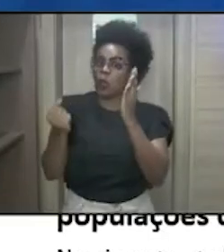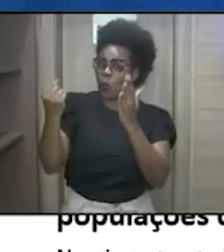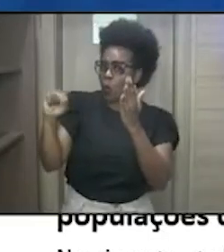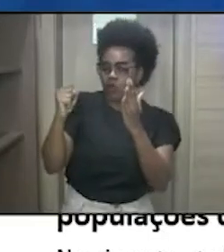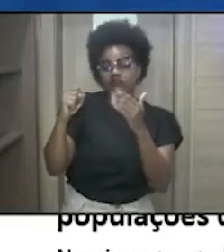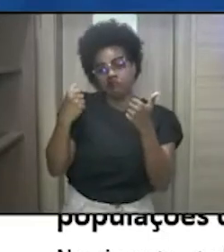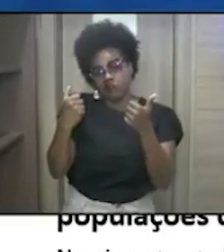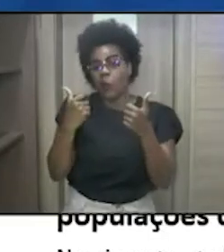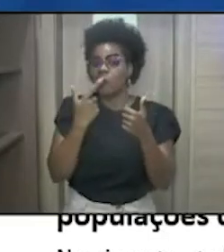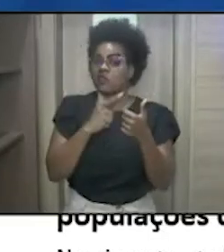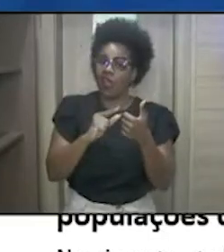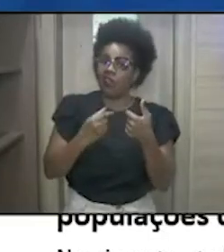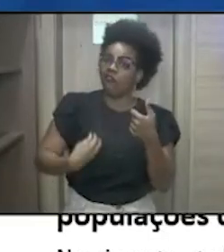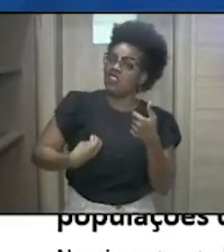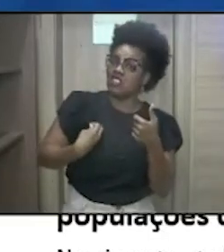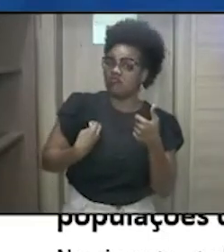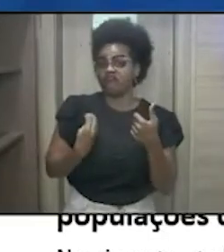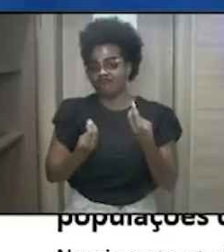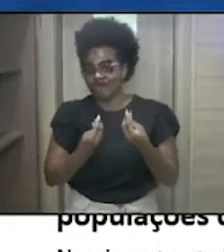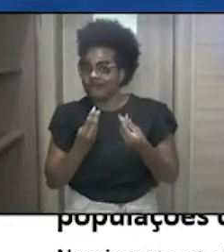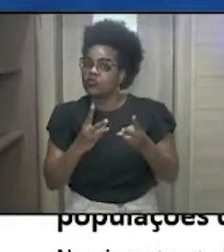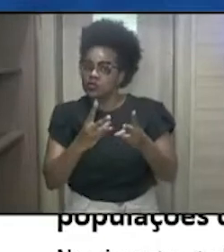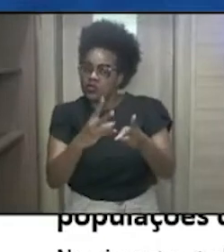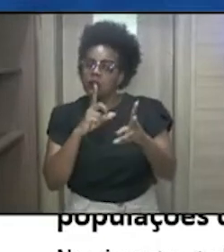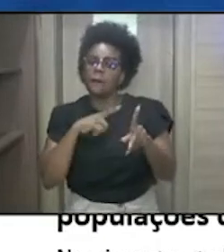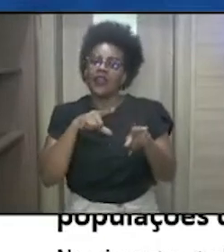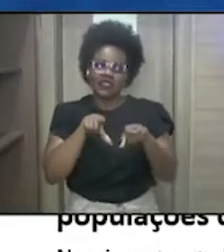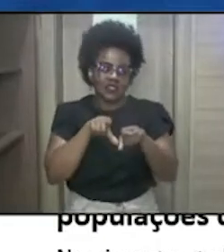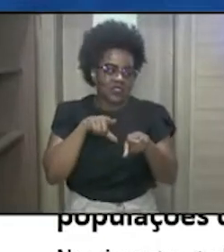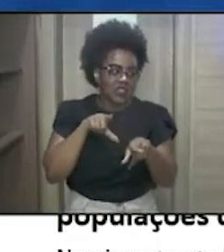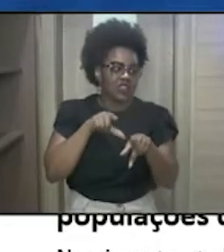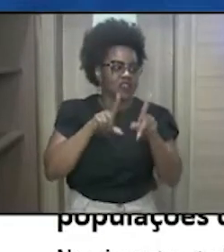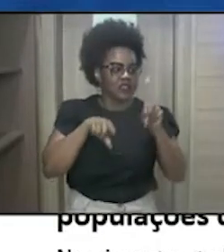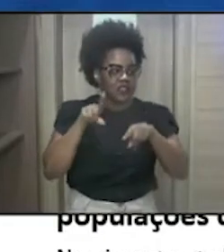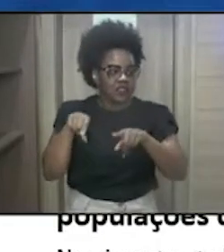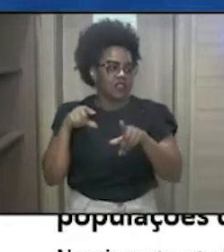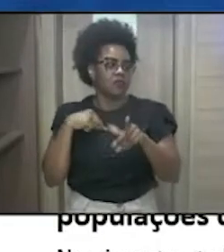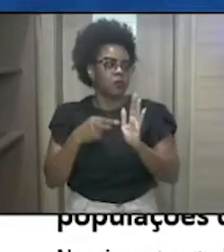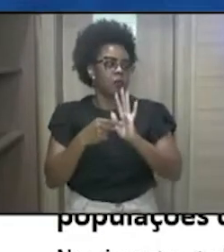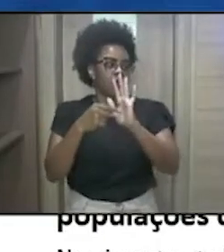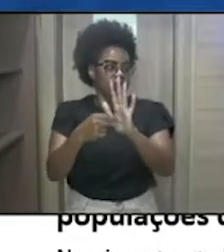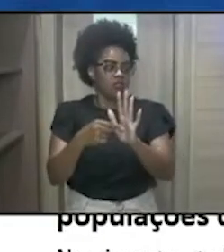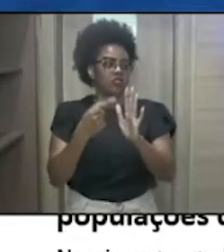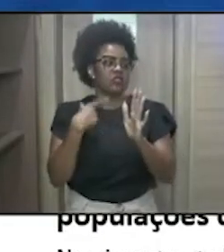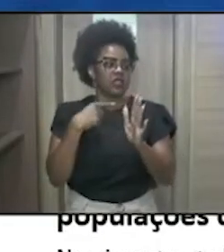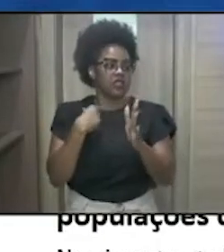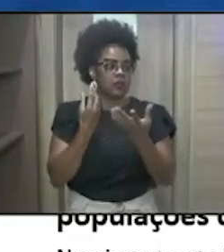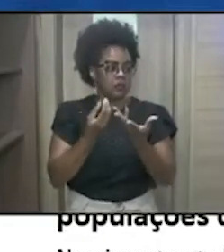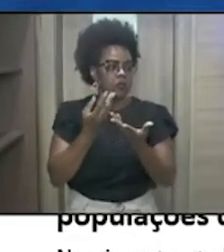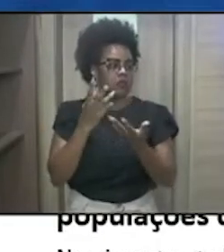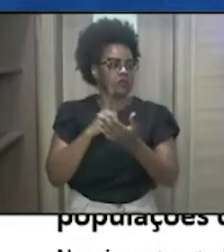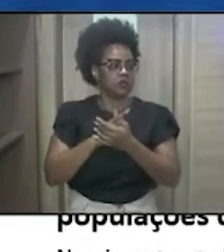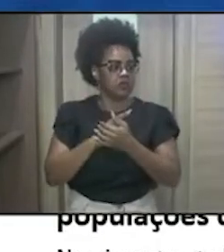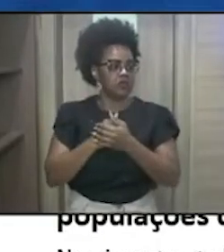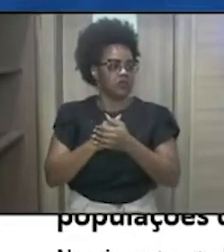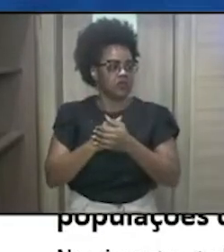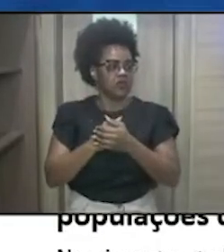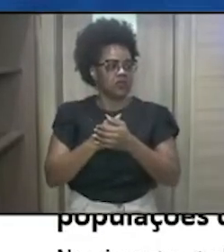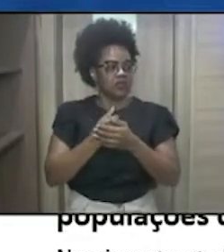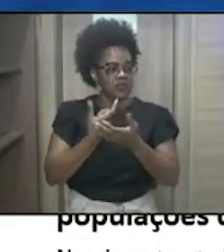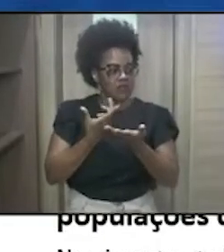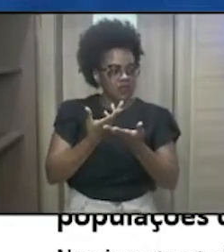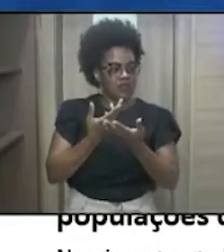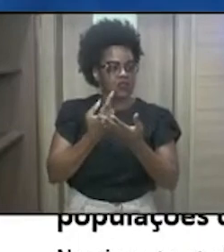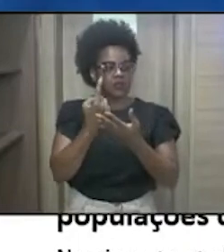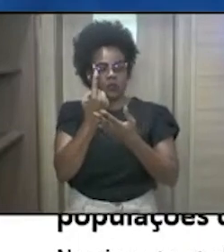e essa comparação internacional é complexa porque os indicadores são distintos. Mas a gente vai contar aqui, por exemplo, esse caso, né, de um edentulismo parcial